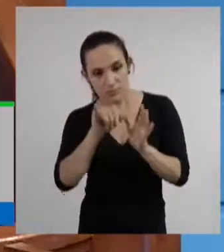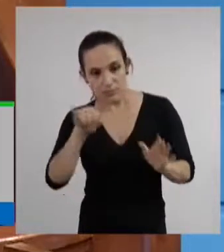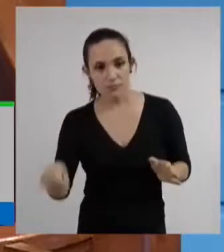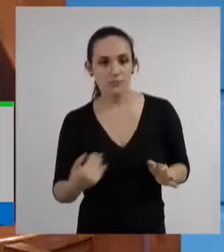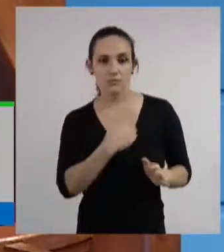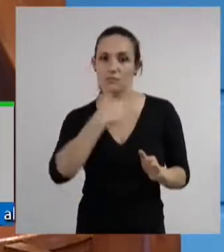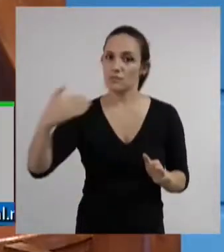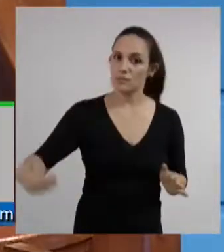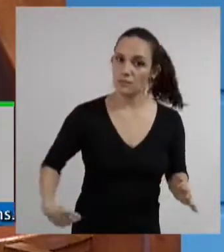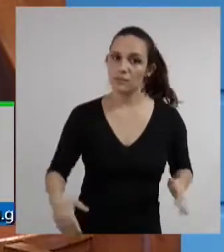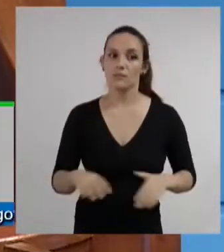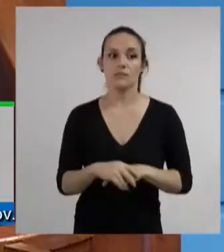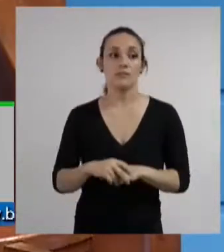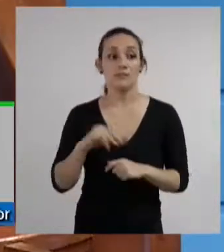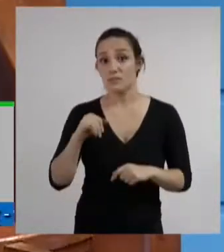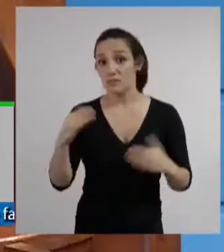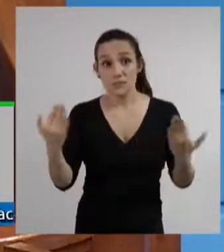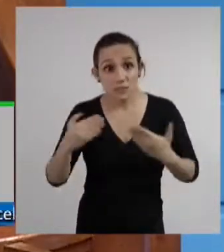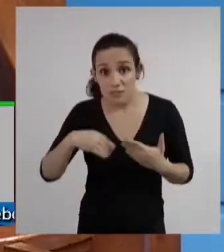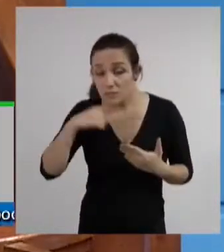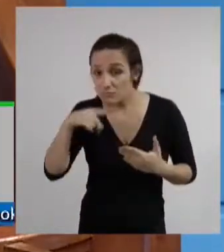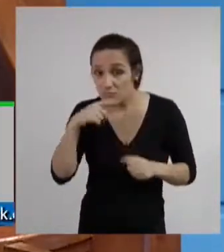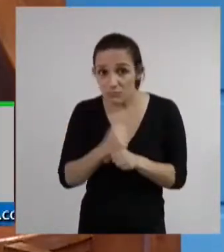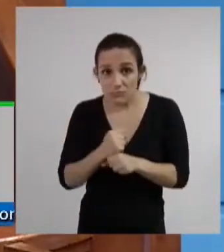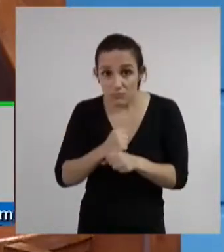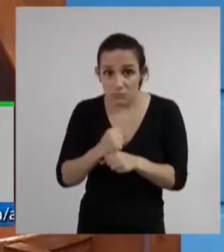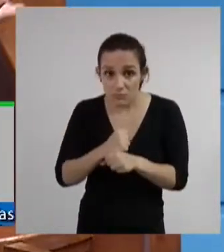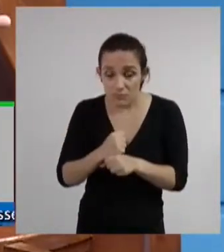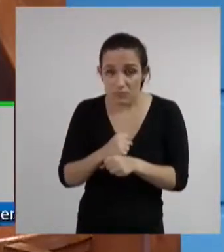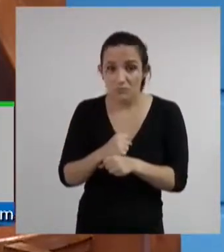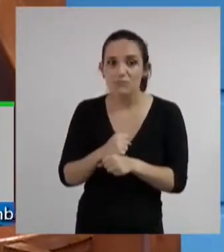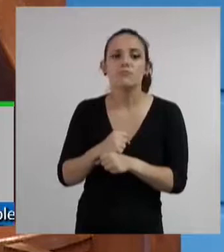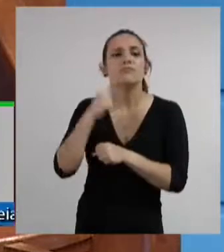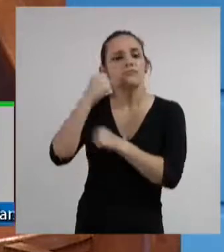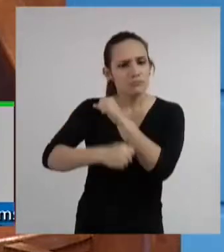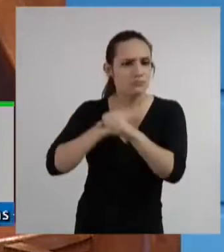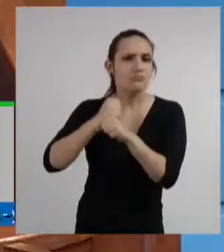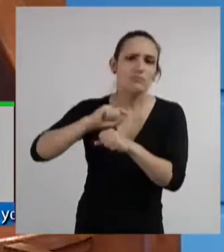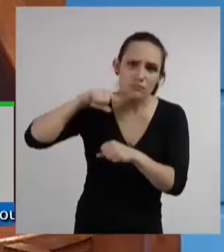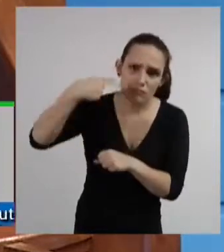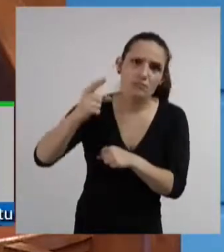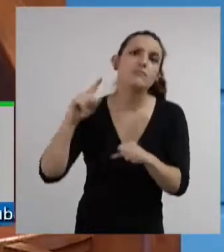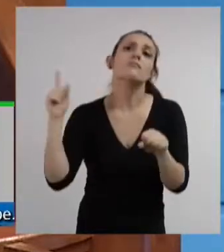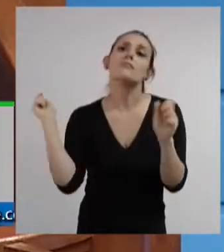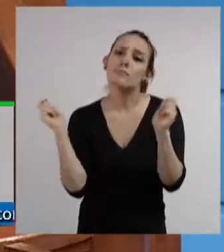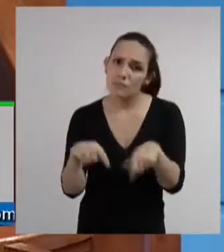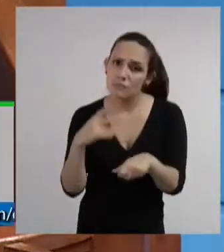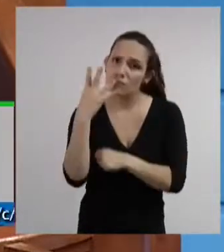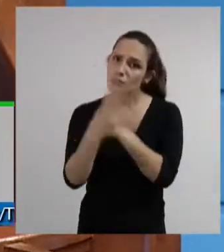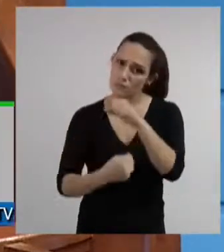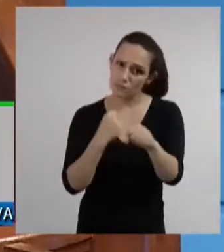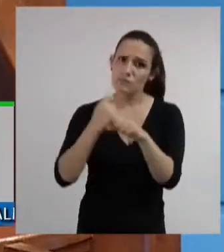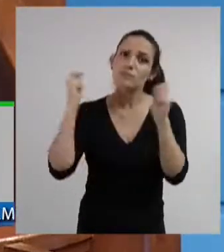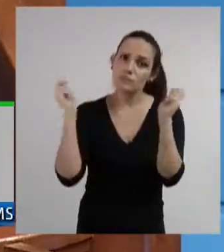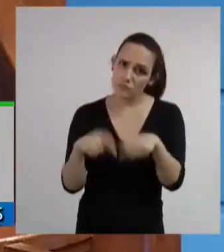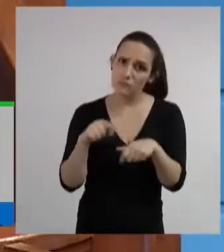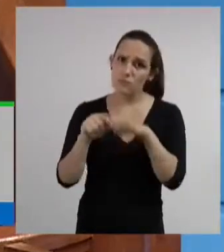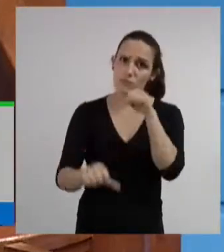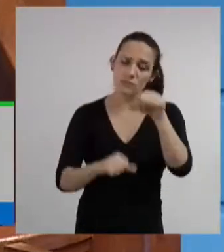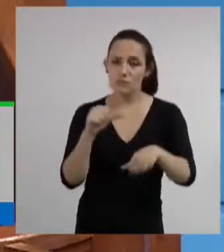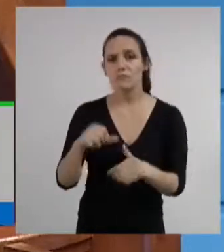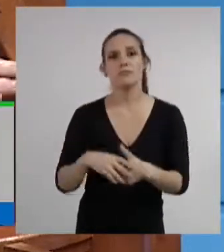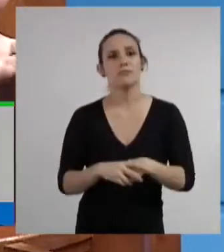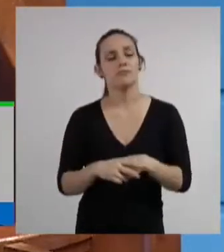Caseiro. Se não executa esse ano, coloca no programa, no plano plurianual, tem 4 anos para fazer a execução. Abre uma